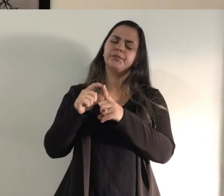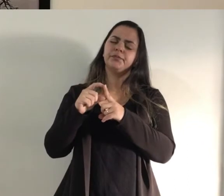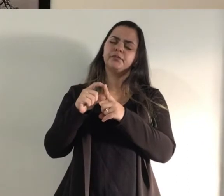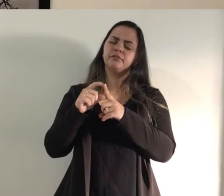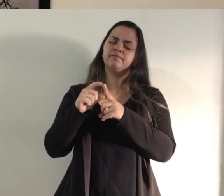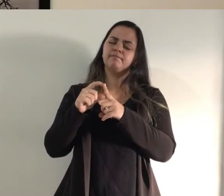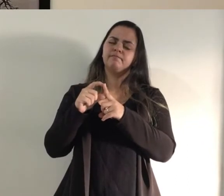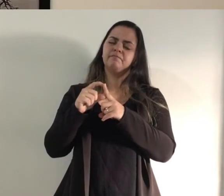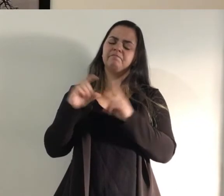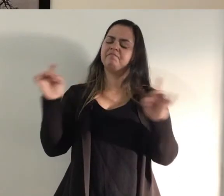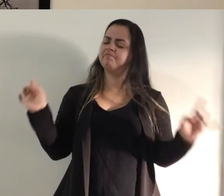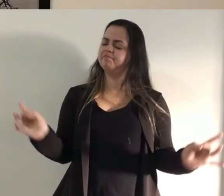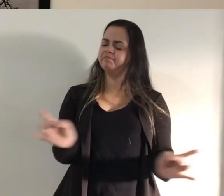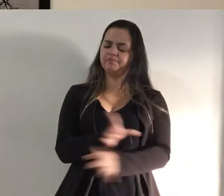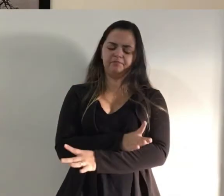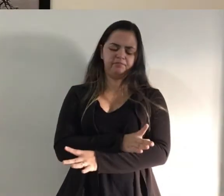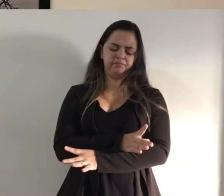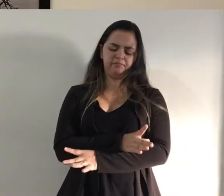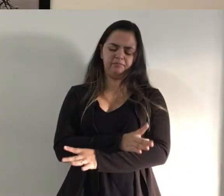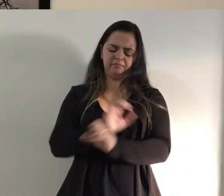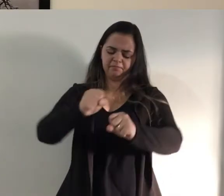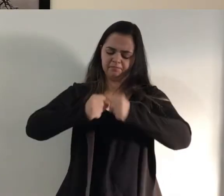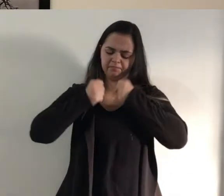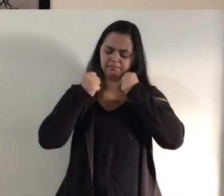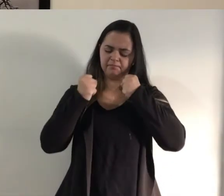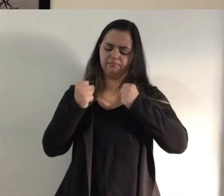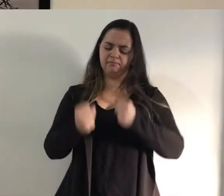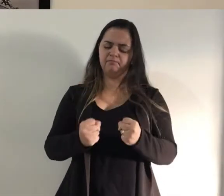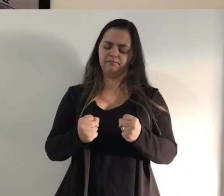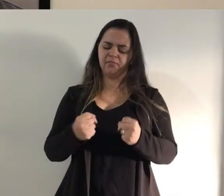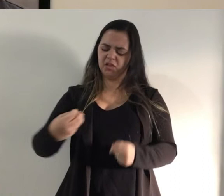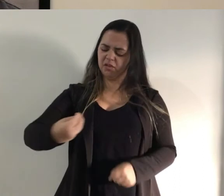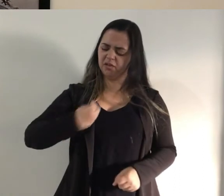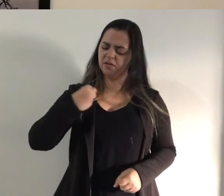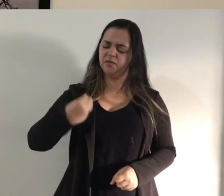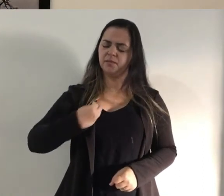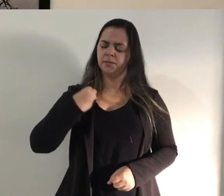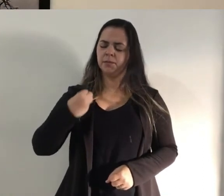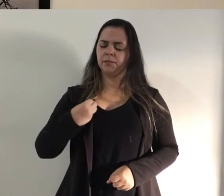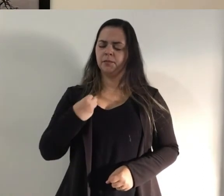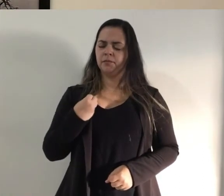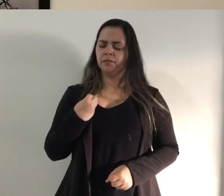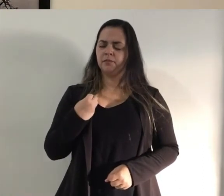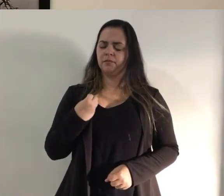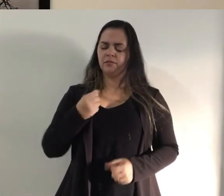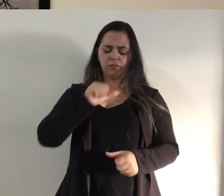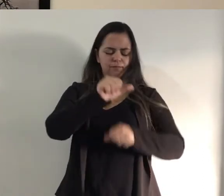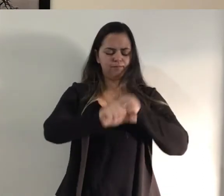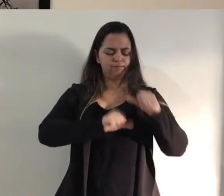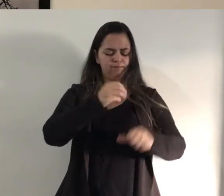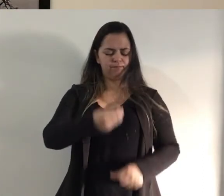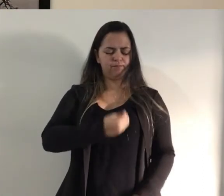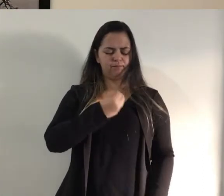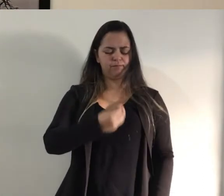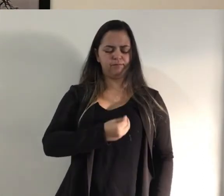suficiente, poderosa, viva e que transforma as nossas vidas.